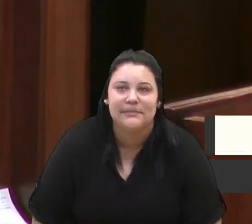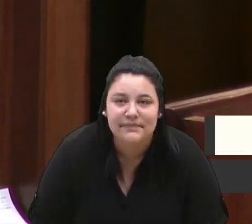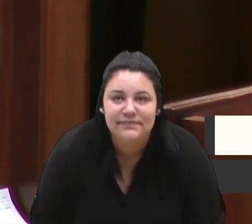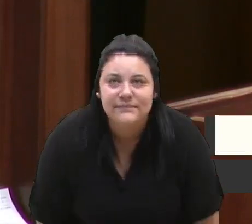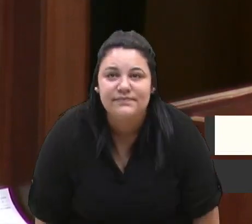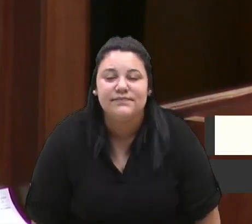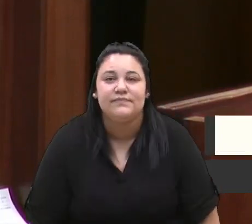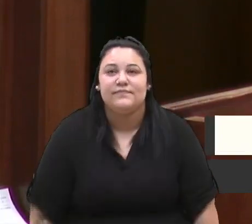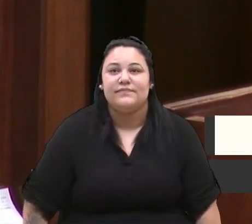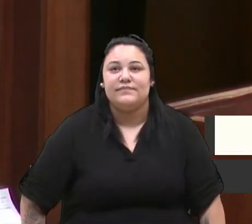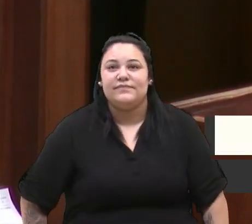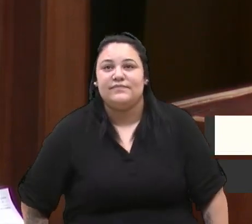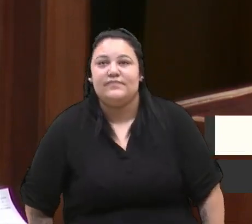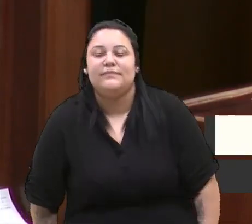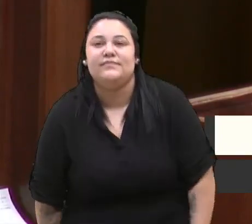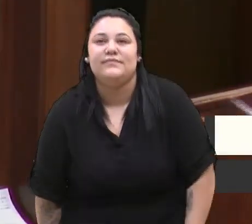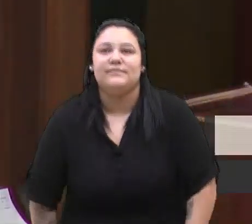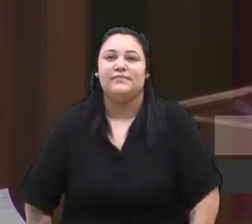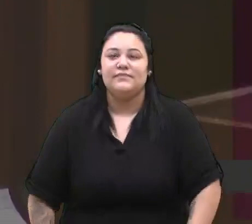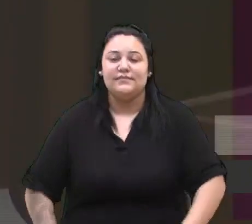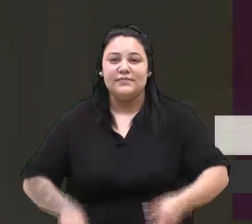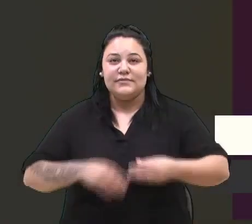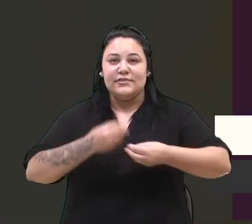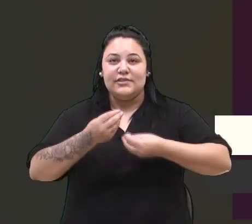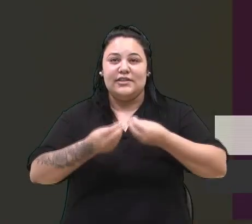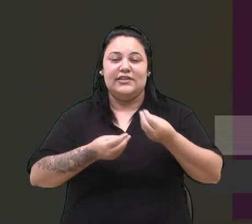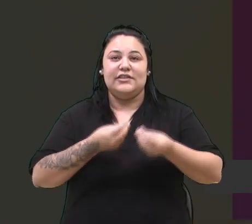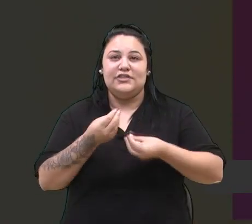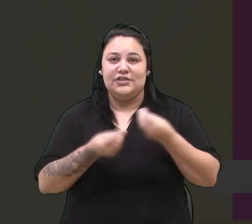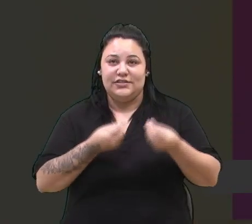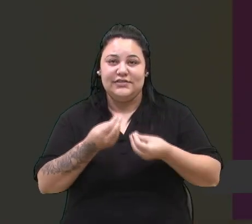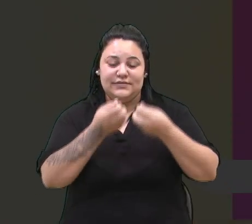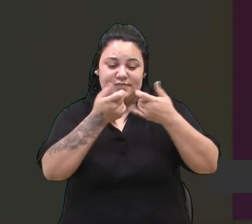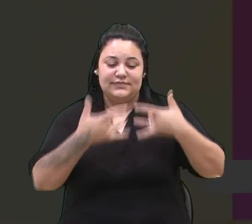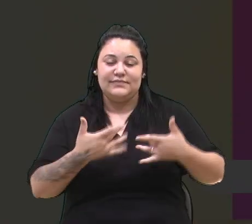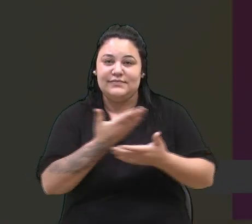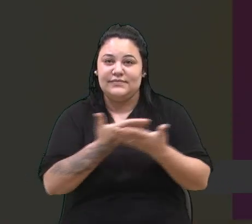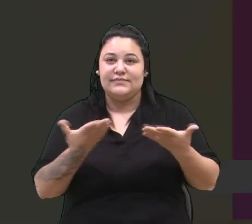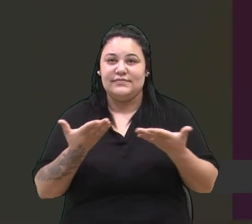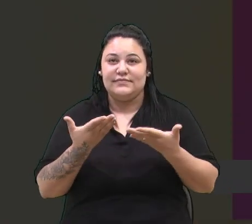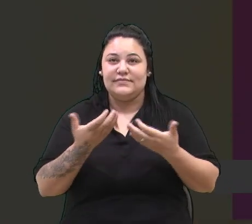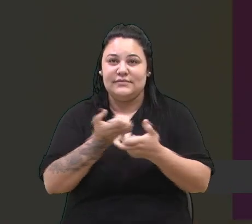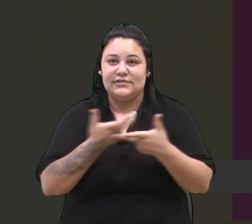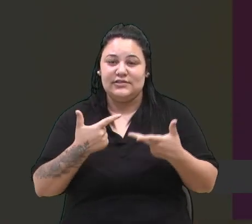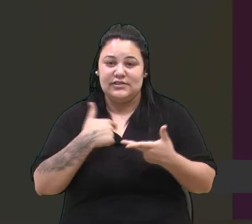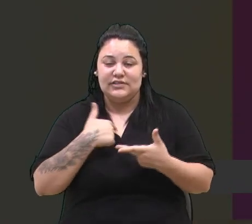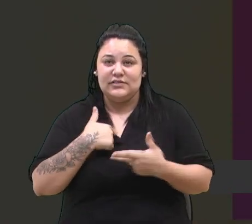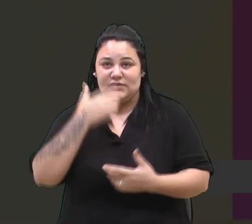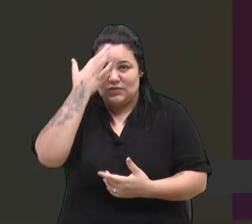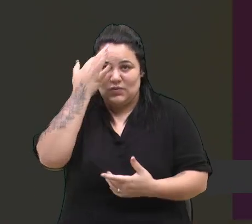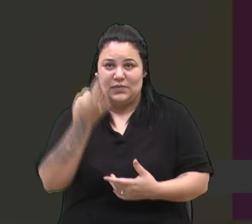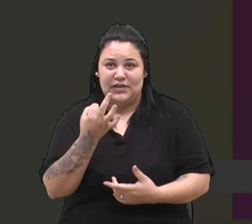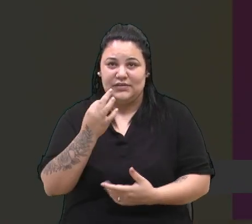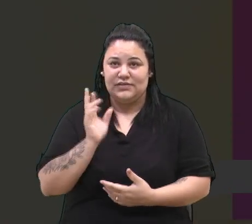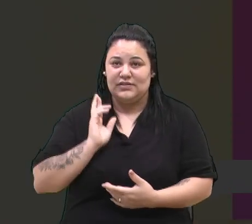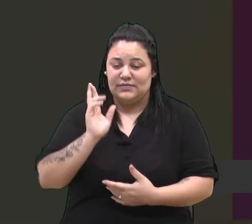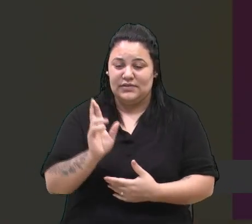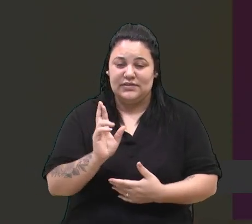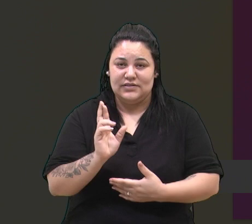Dito isso, uma parte, senhor vereador. Eu entendo que essa representação do Marco